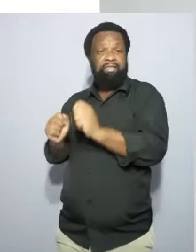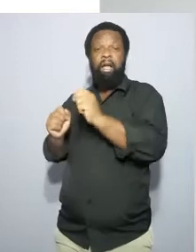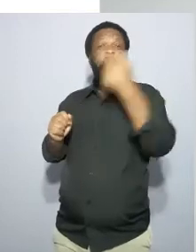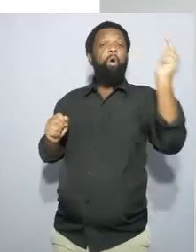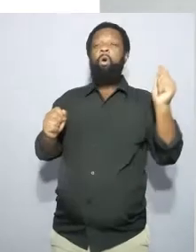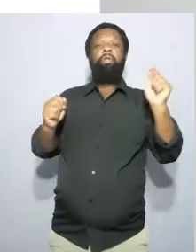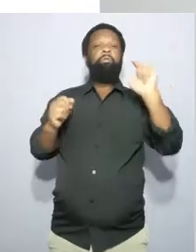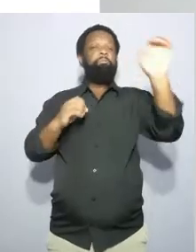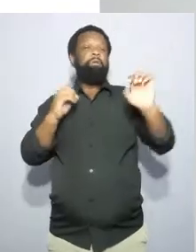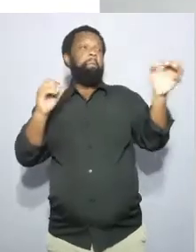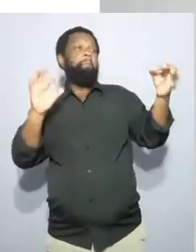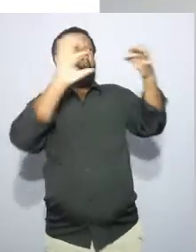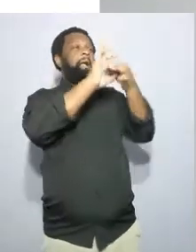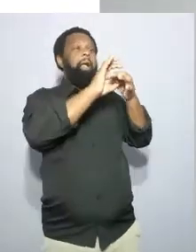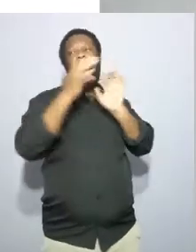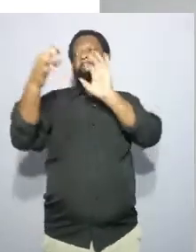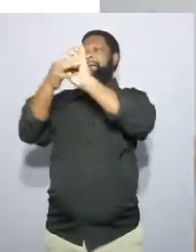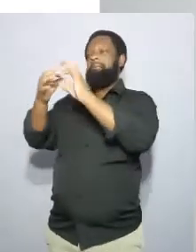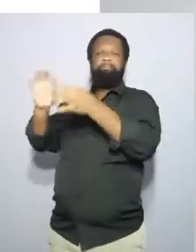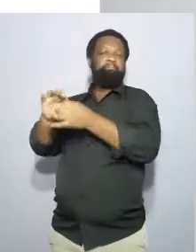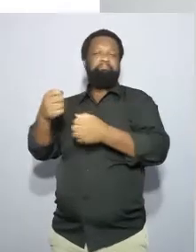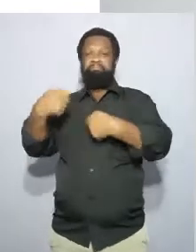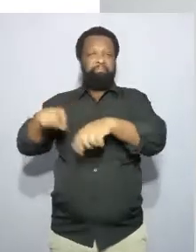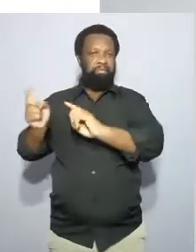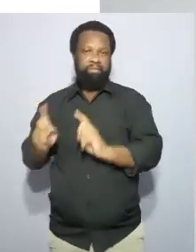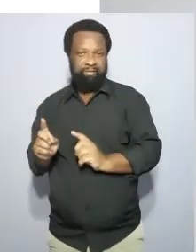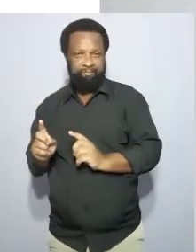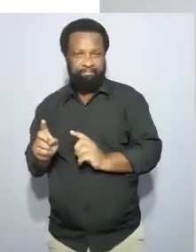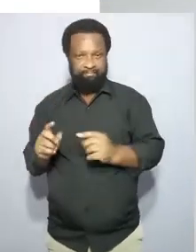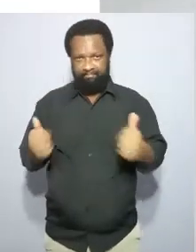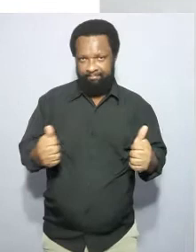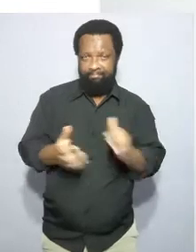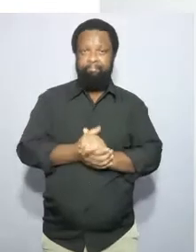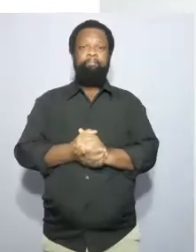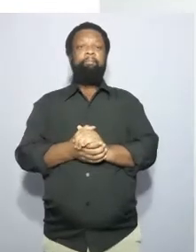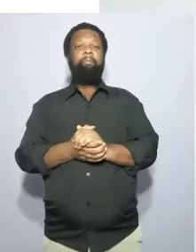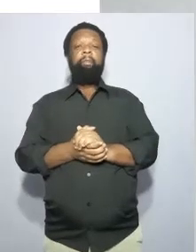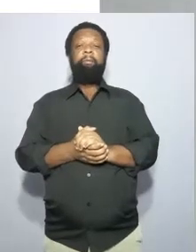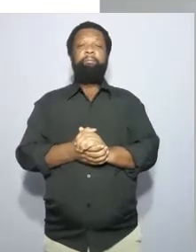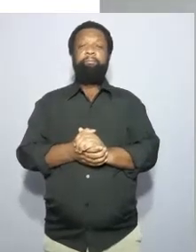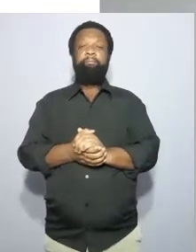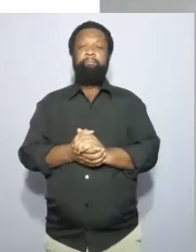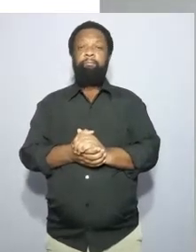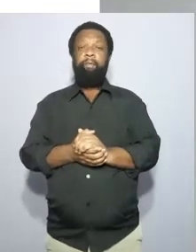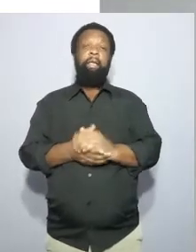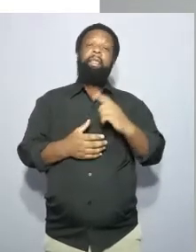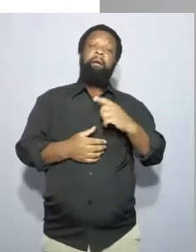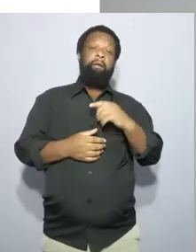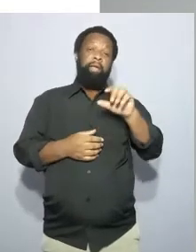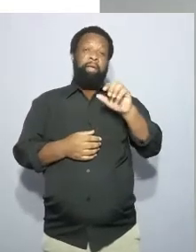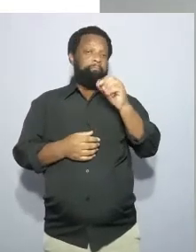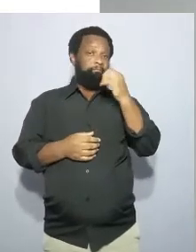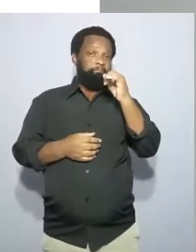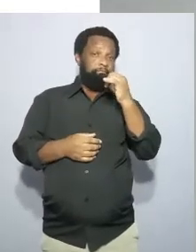afinidade por ganhar elétrons, tudo bem? Bom, a eletronegatividade,